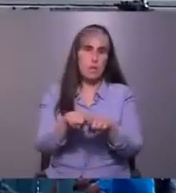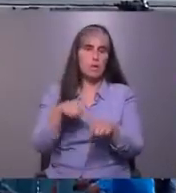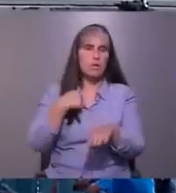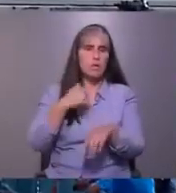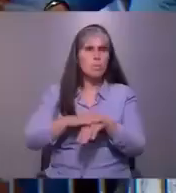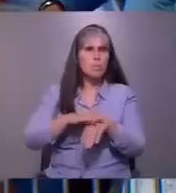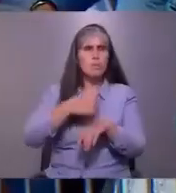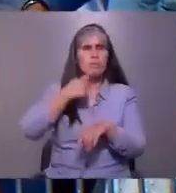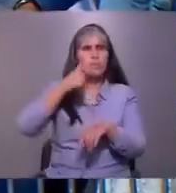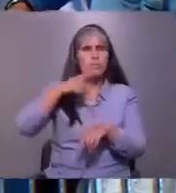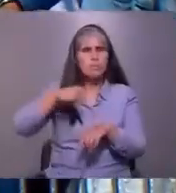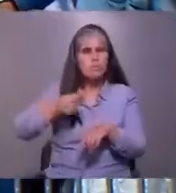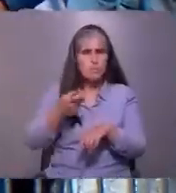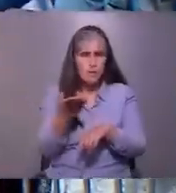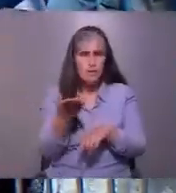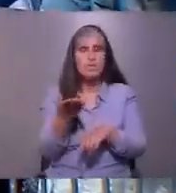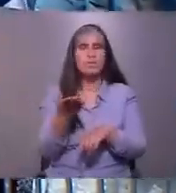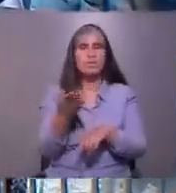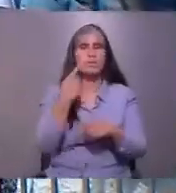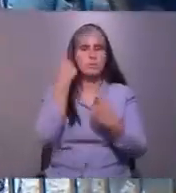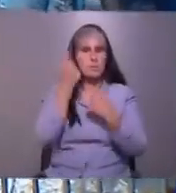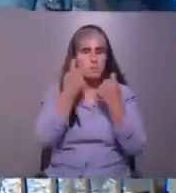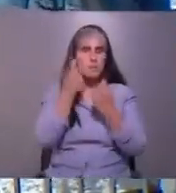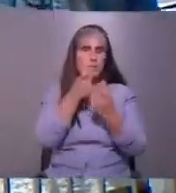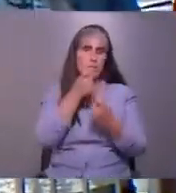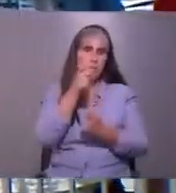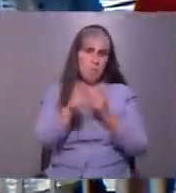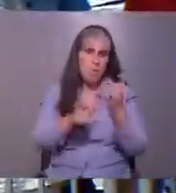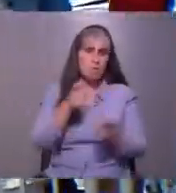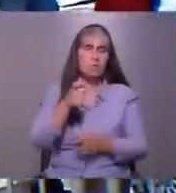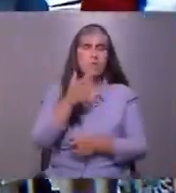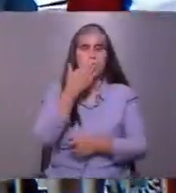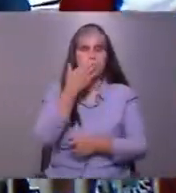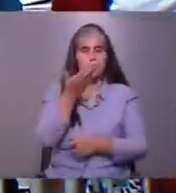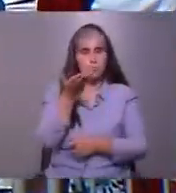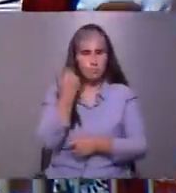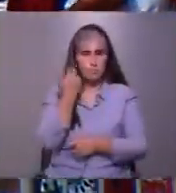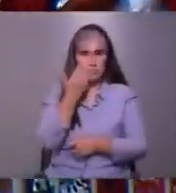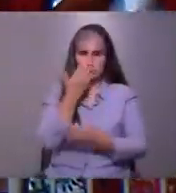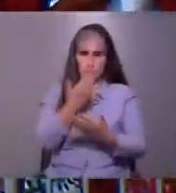muitas vezes por pensamentos e palavras, atos e omissões, por